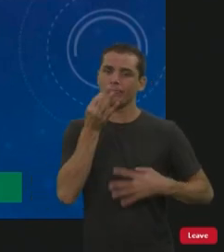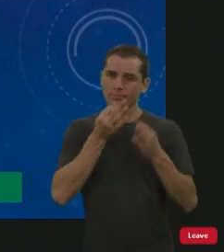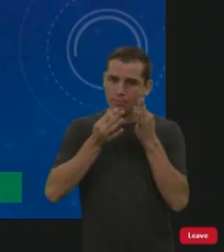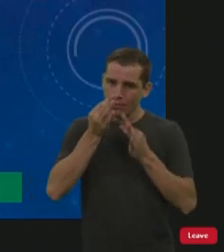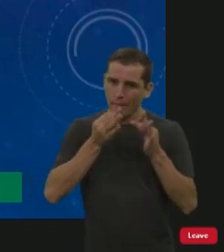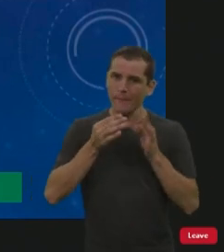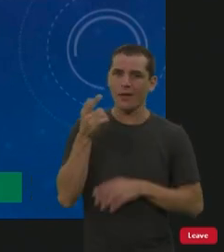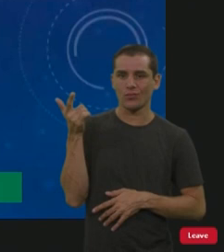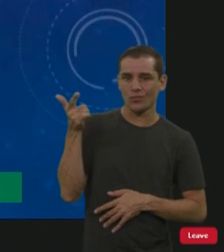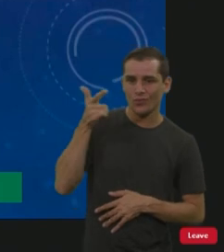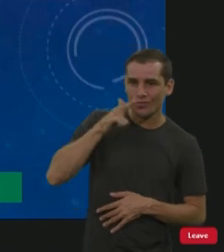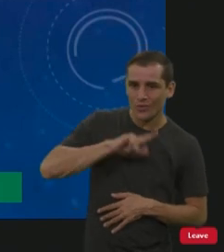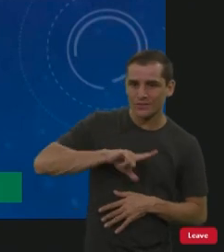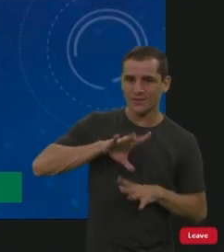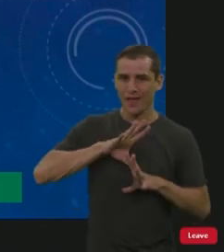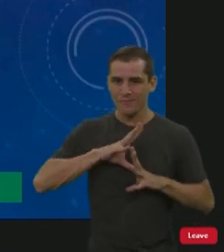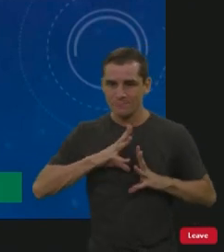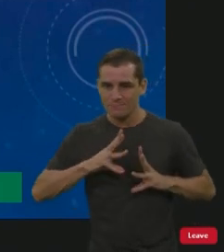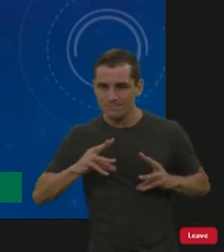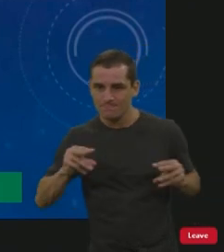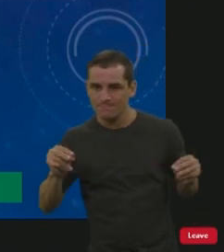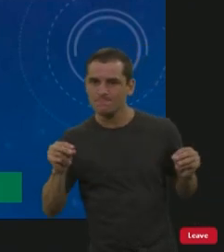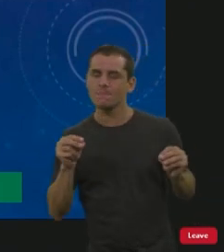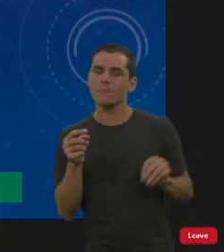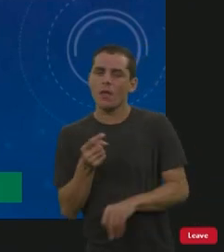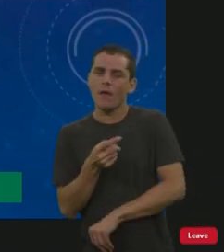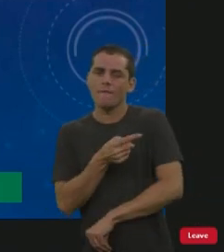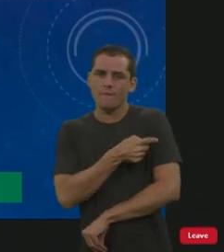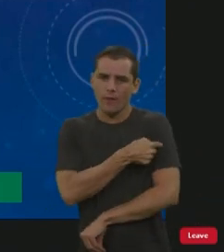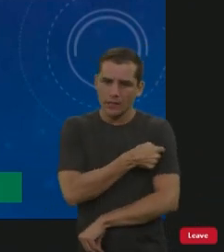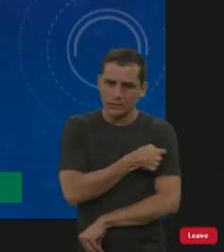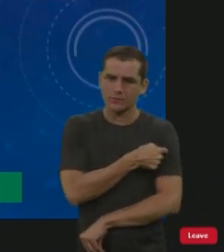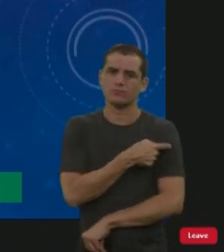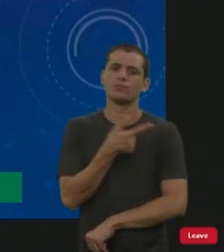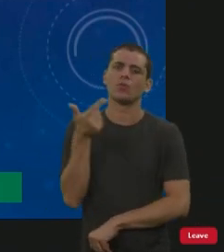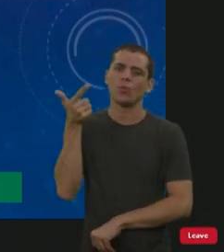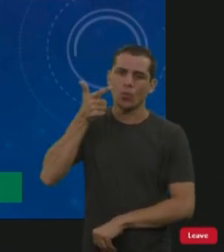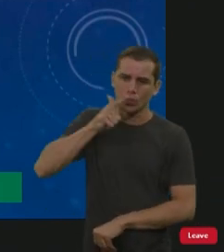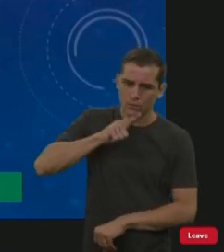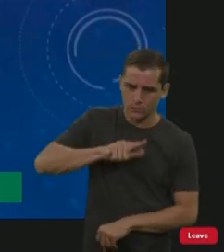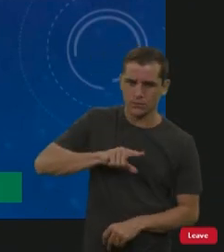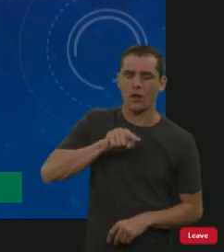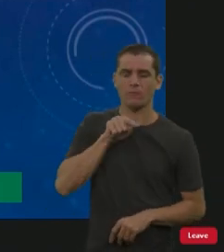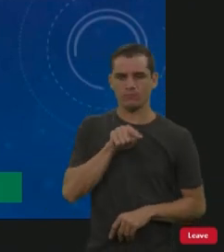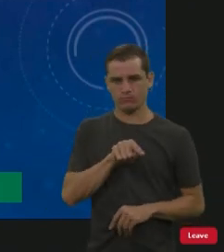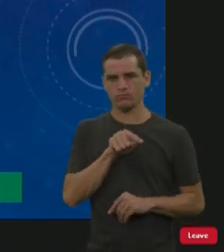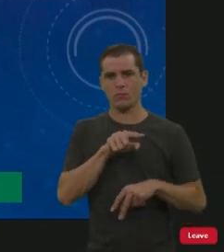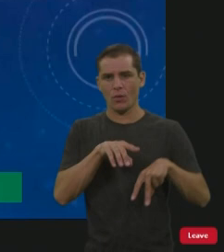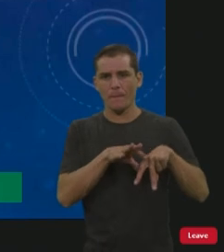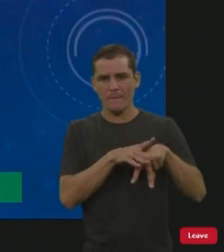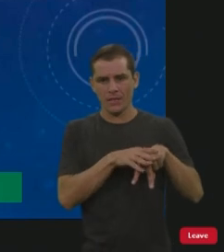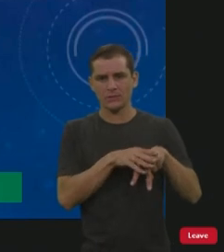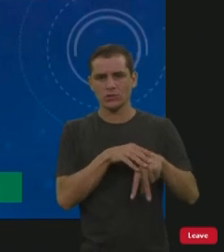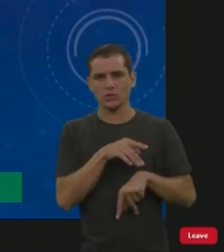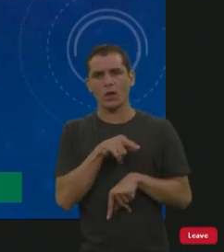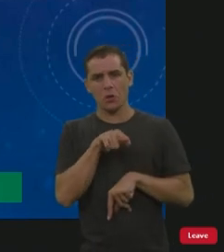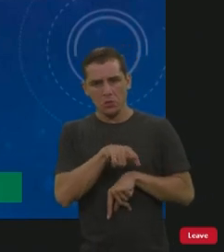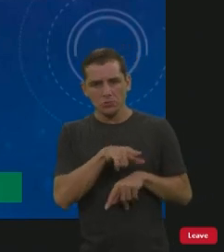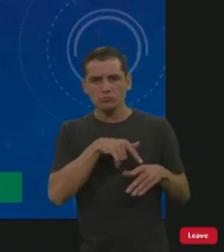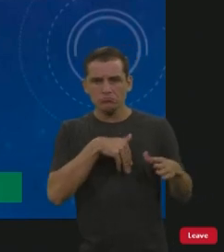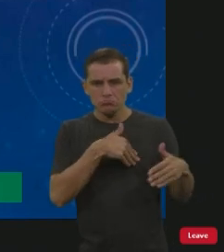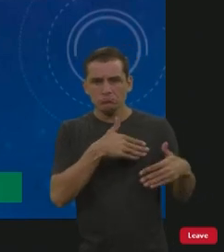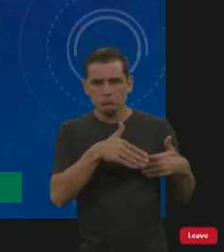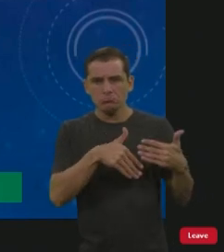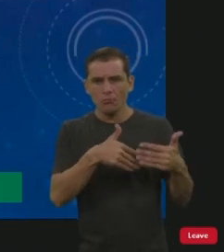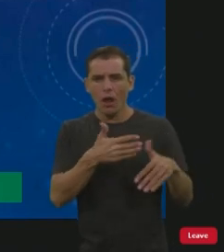tratamento certinho, conseguimos fazer a vacinação dele, né? Conseguimos fazer com que ele tivesse, passasse esse período da primeira